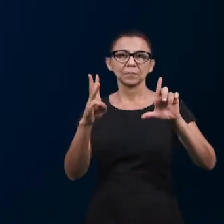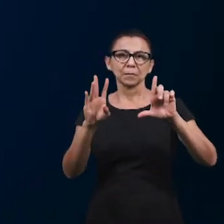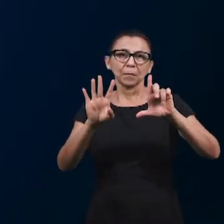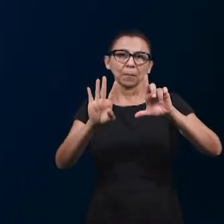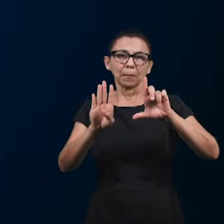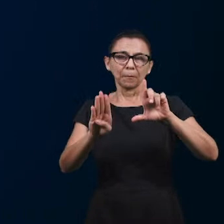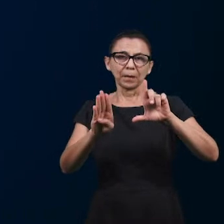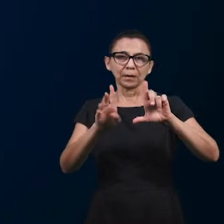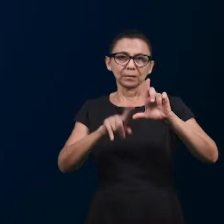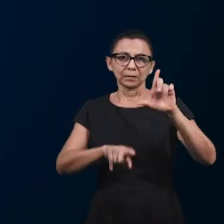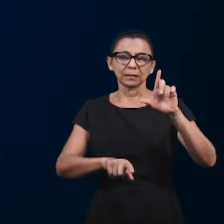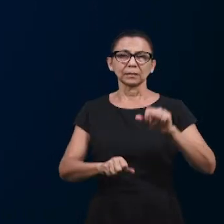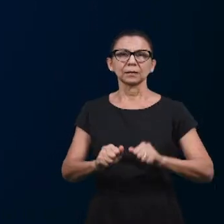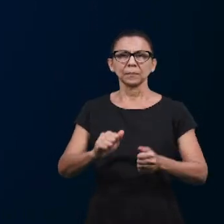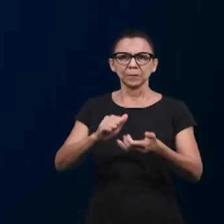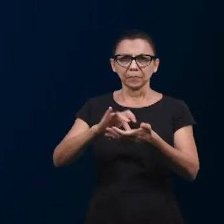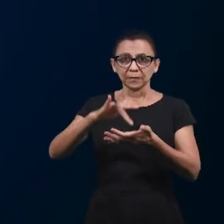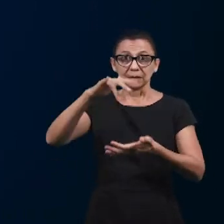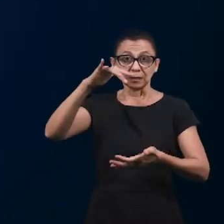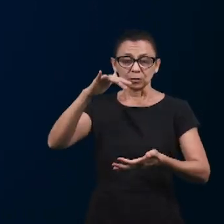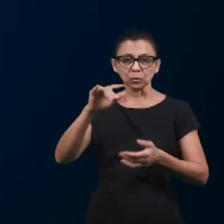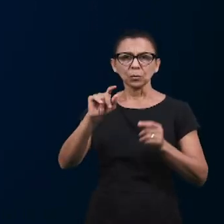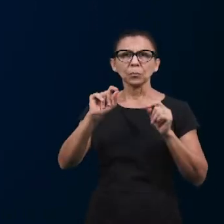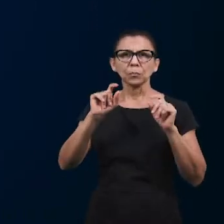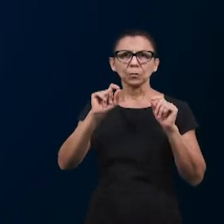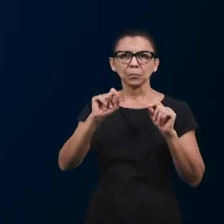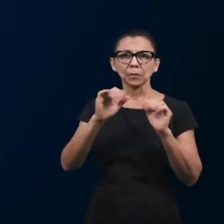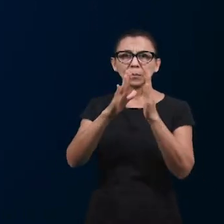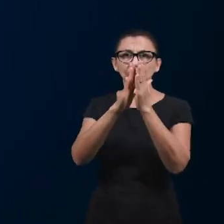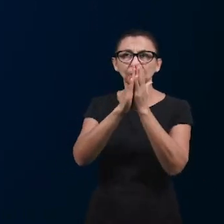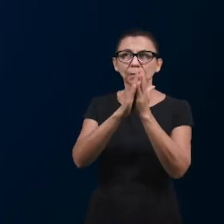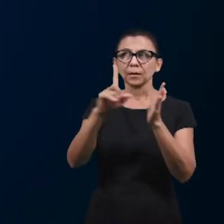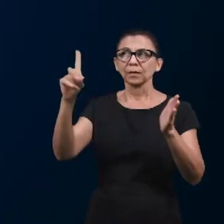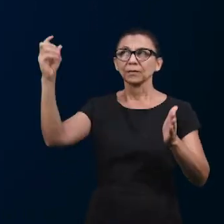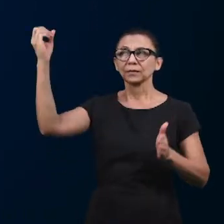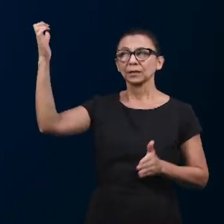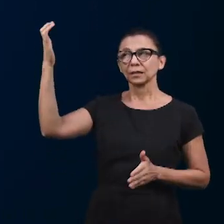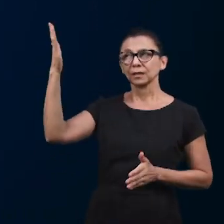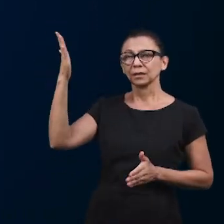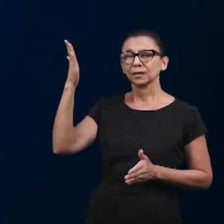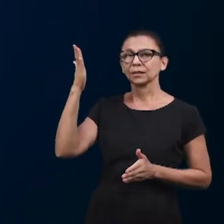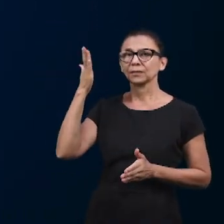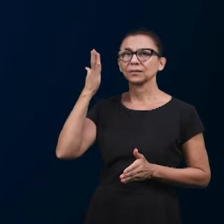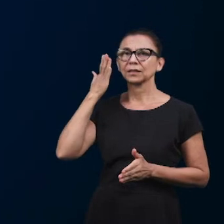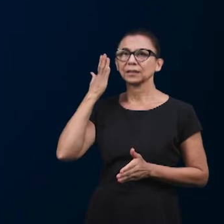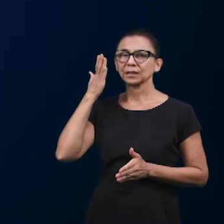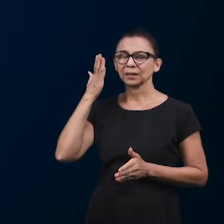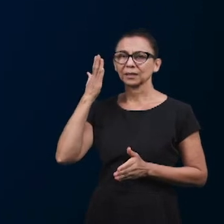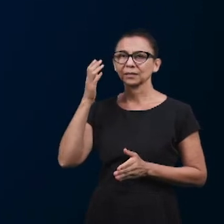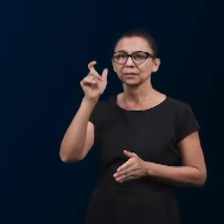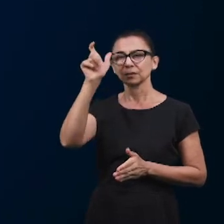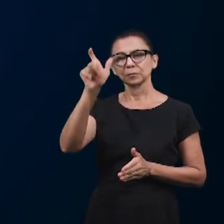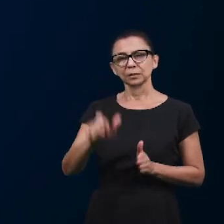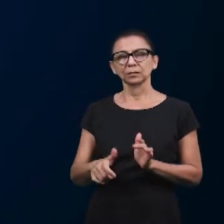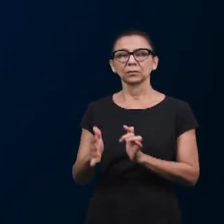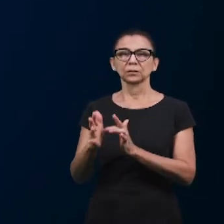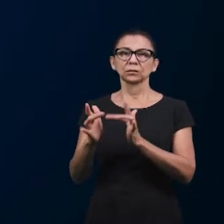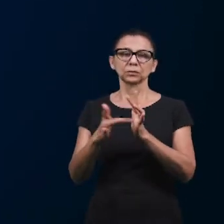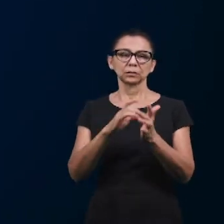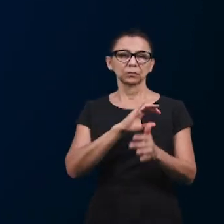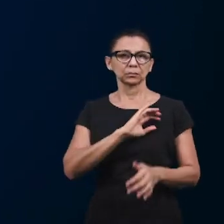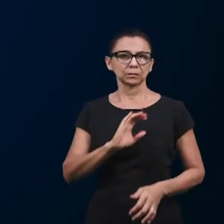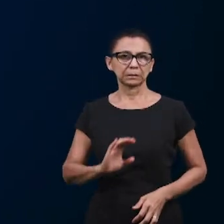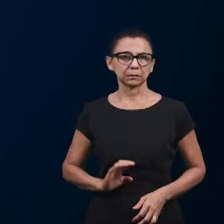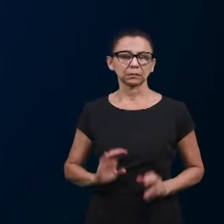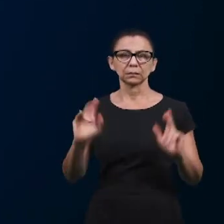tesouro é a palavra de Deus que nos tem revelado o reino dos céus através de Jesus Cristo.